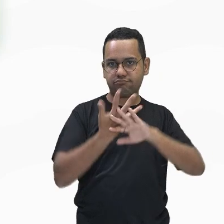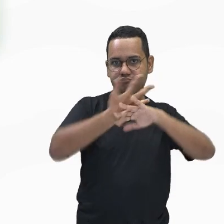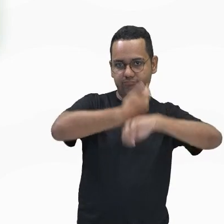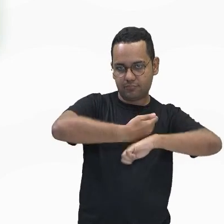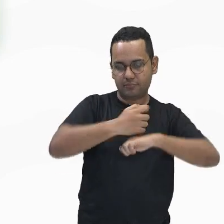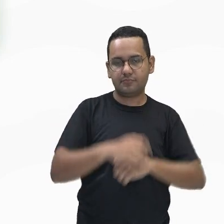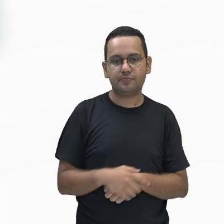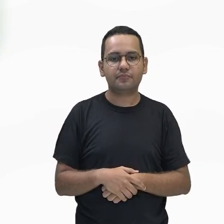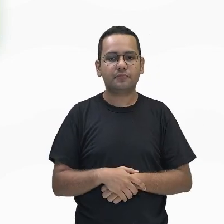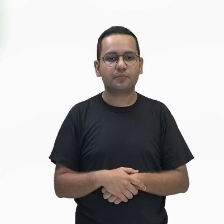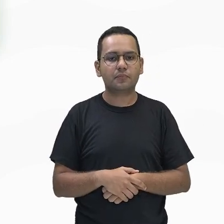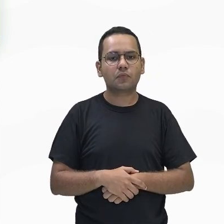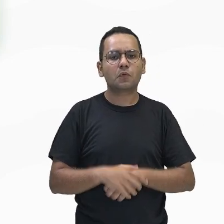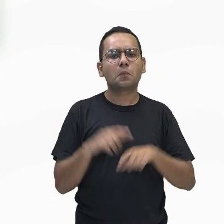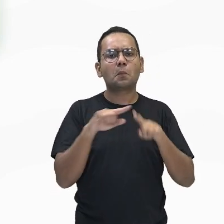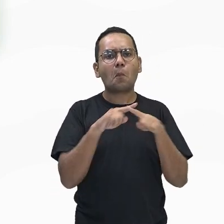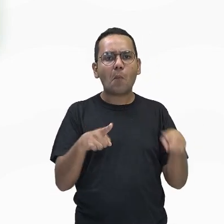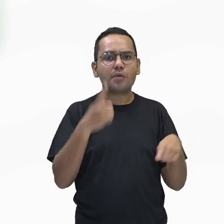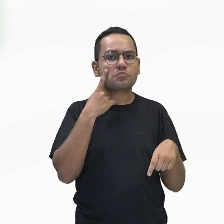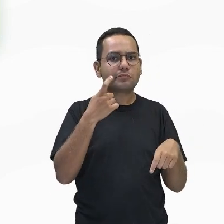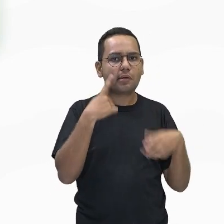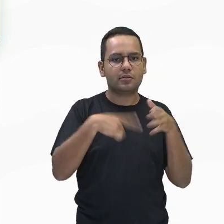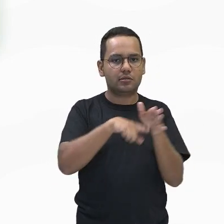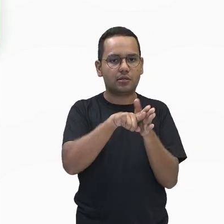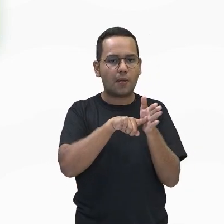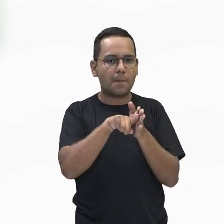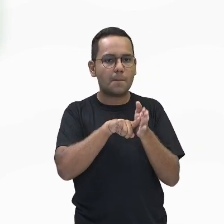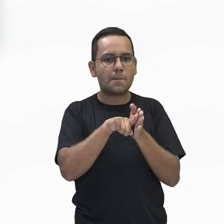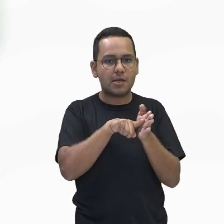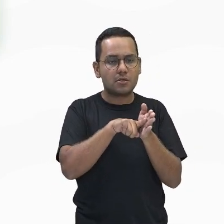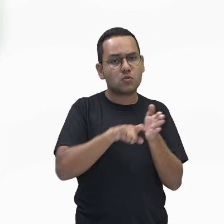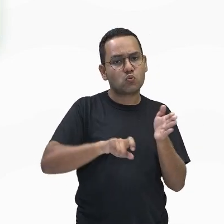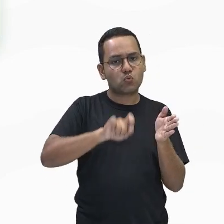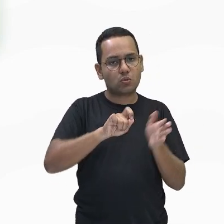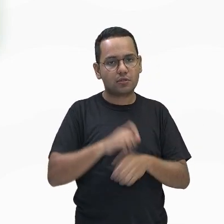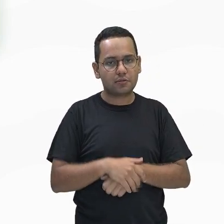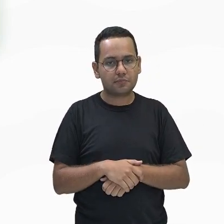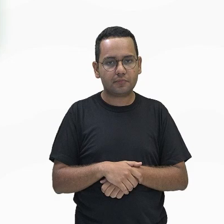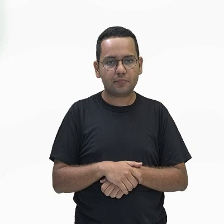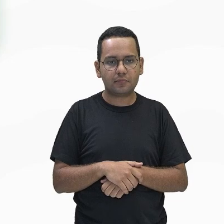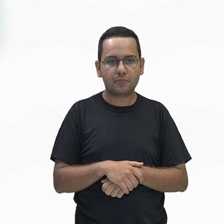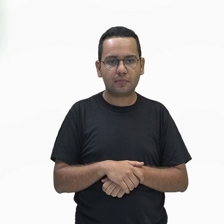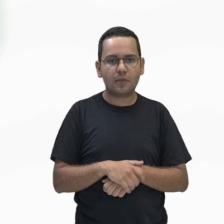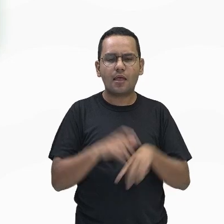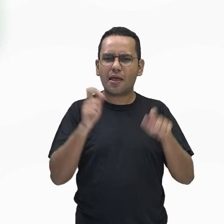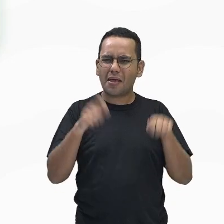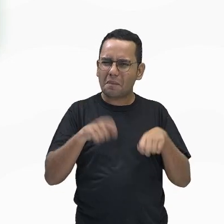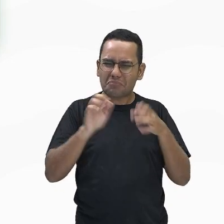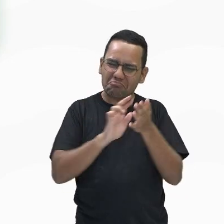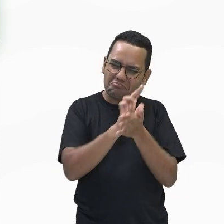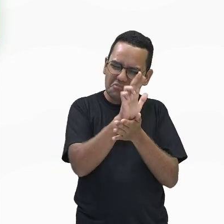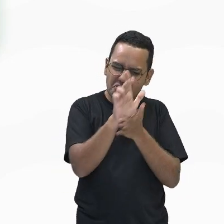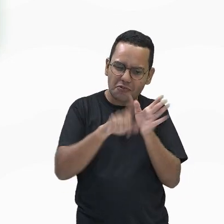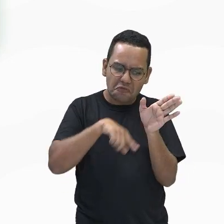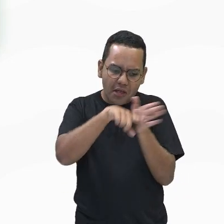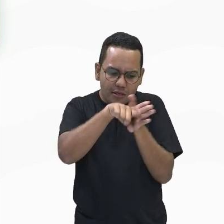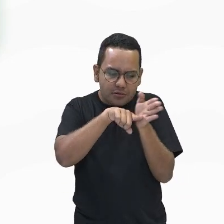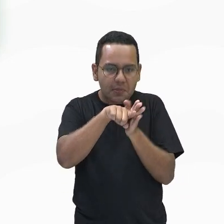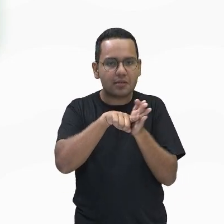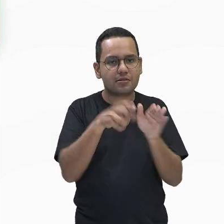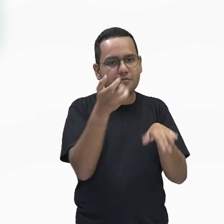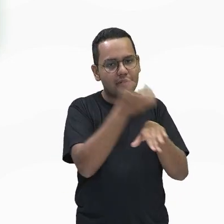frequentemente leva os cientistas a explorarem além das fronteiras de suas